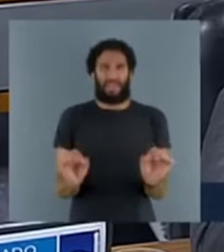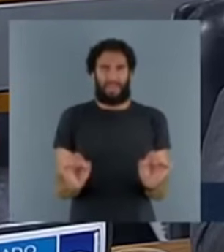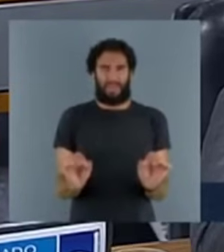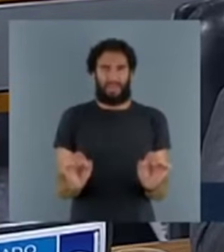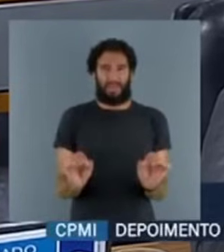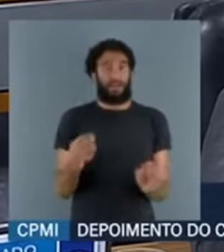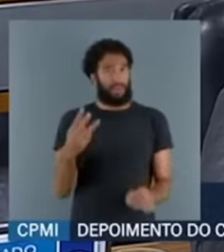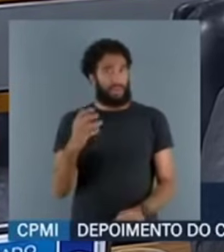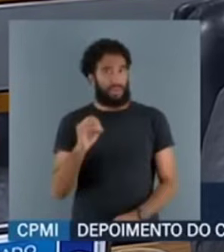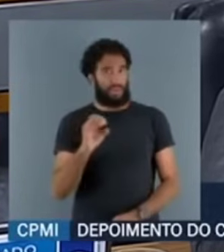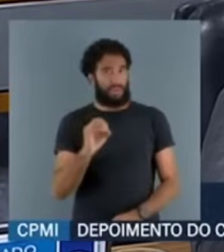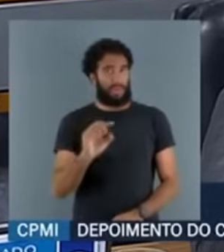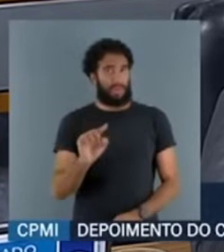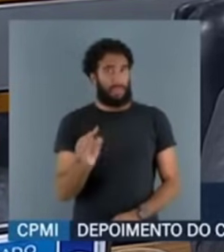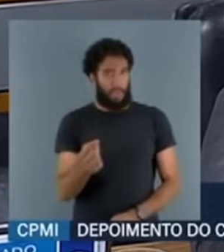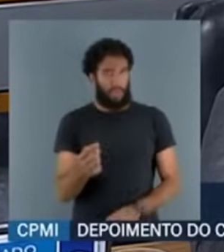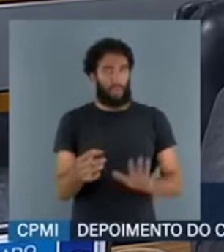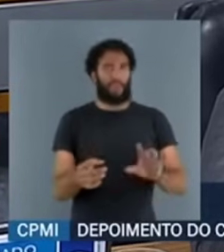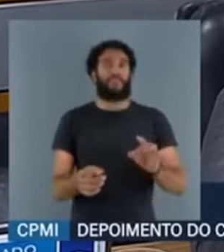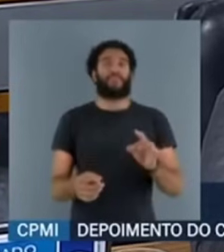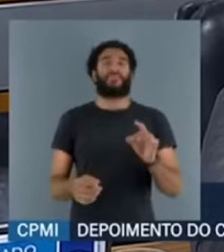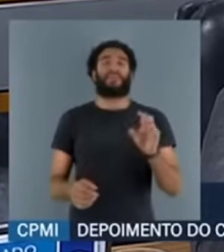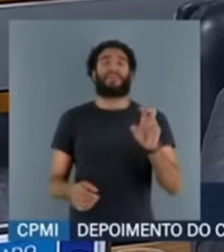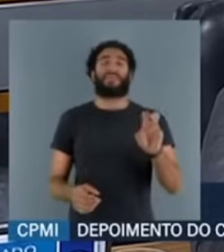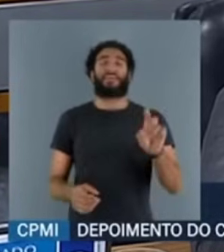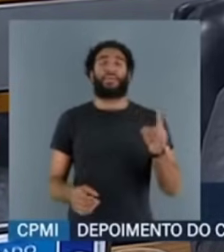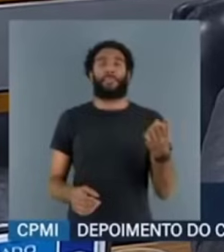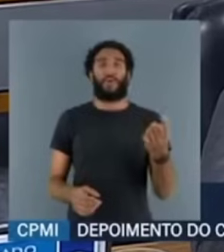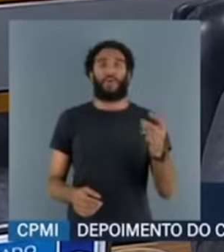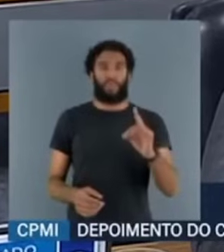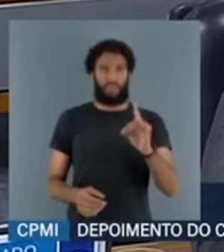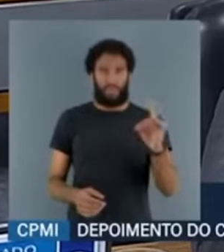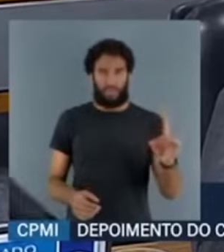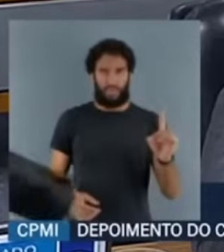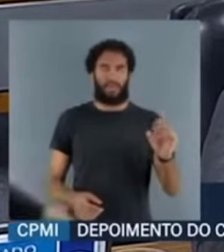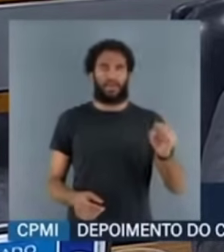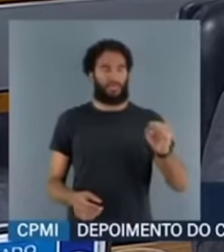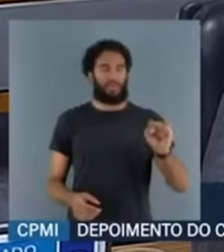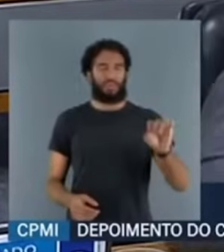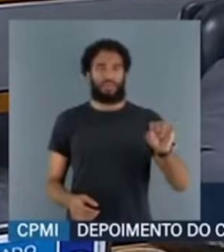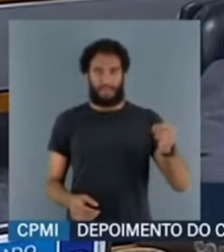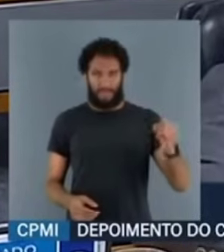300 mil pessoas. No dia 8 foram 5 mil pessoas, não é que